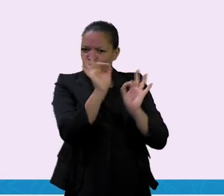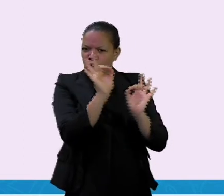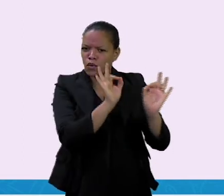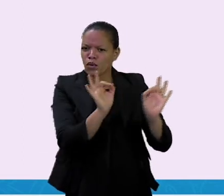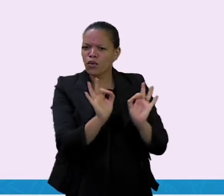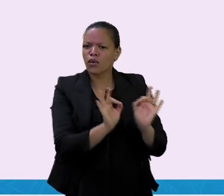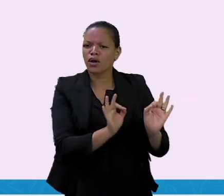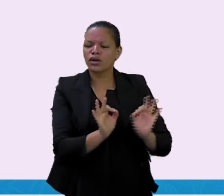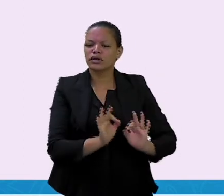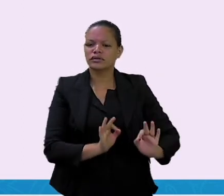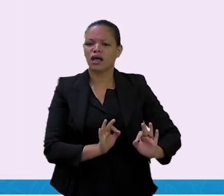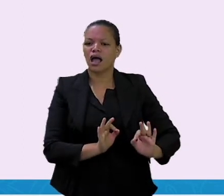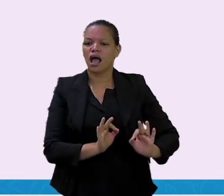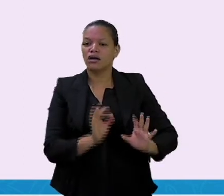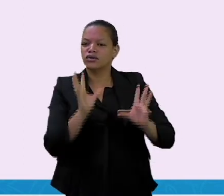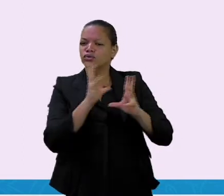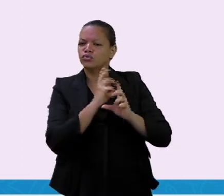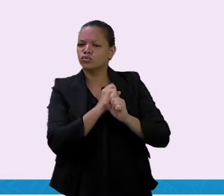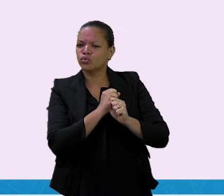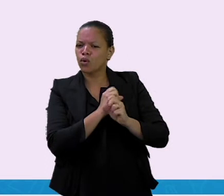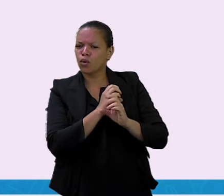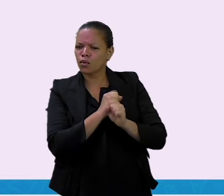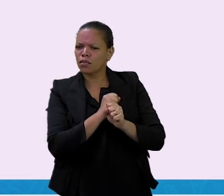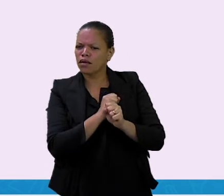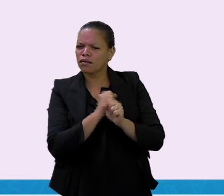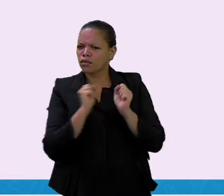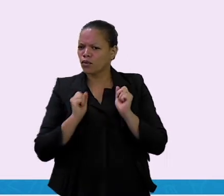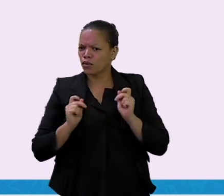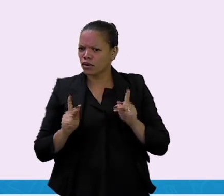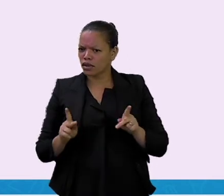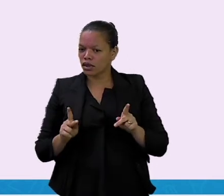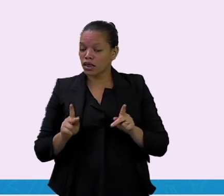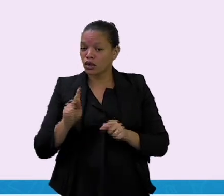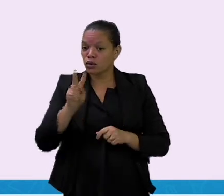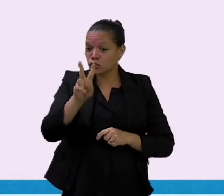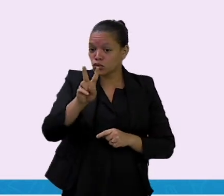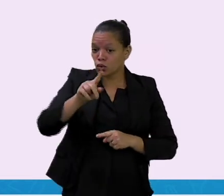irei fazer a adição, pois aqui pede os 2